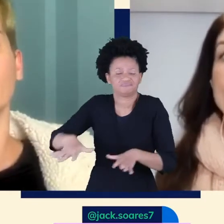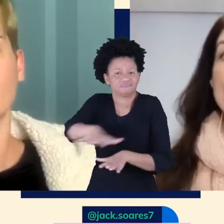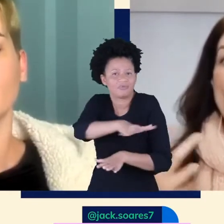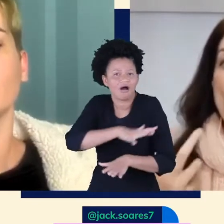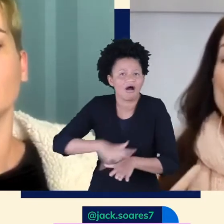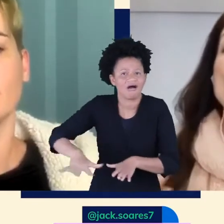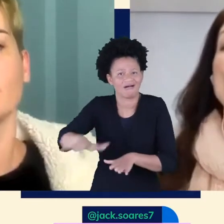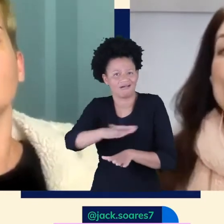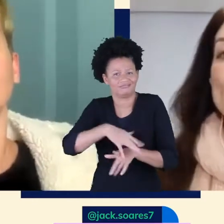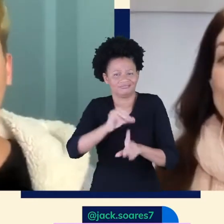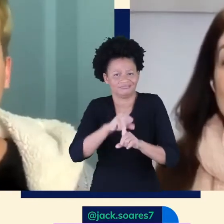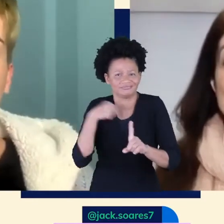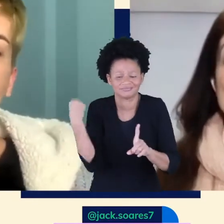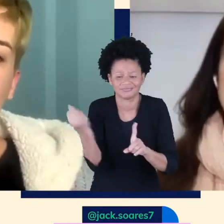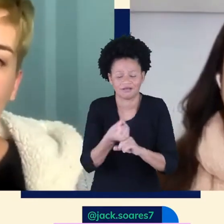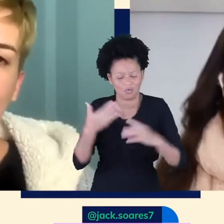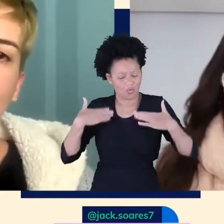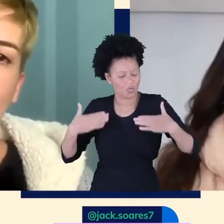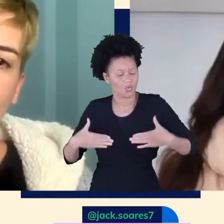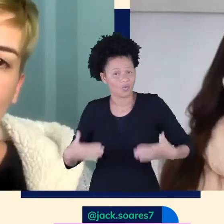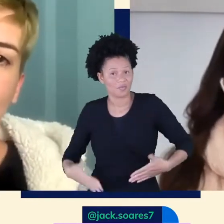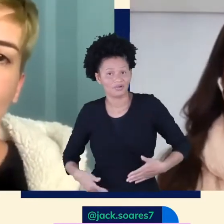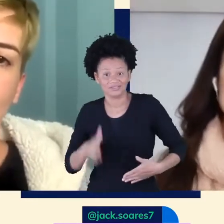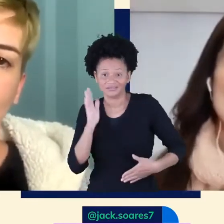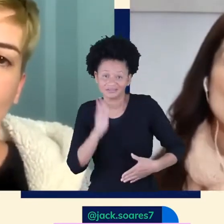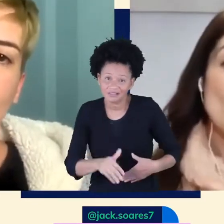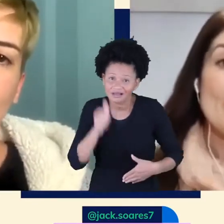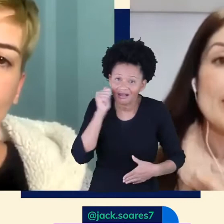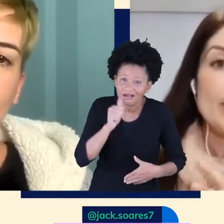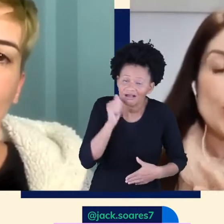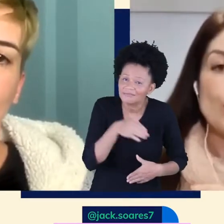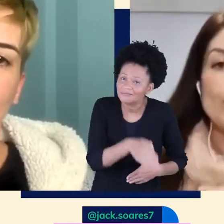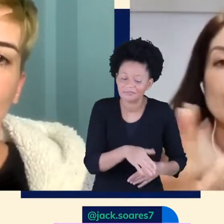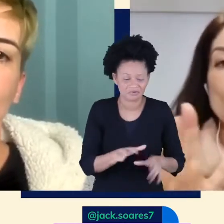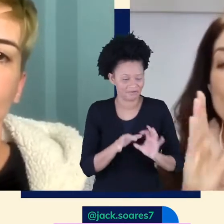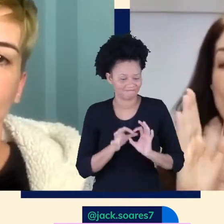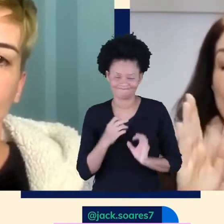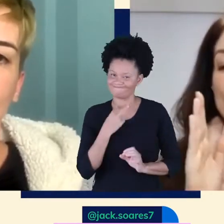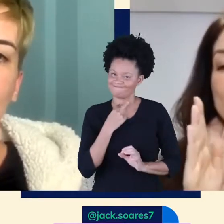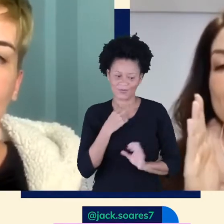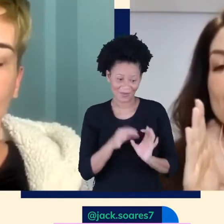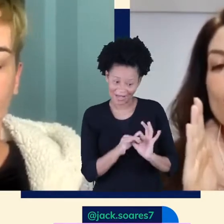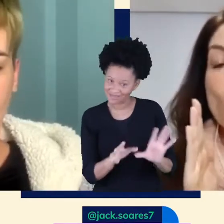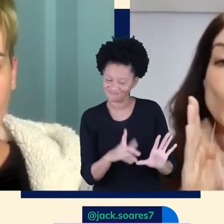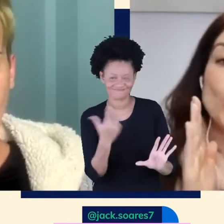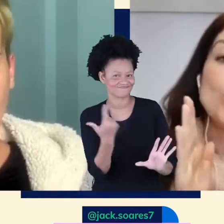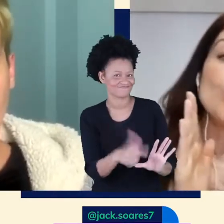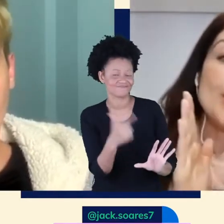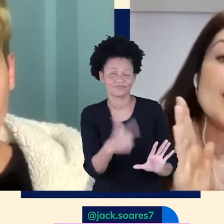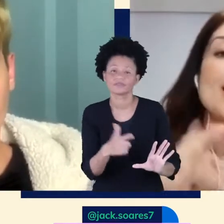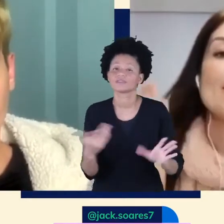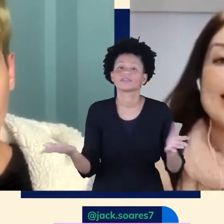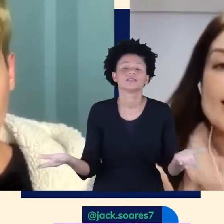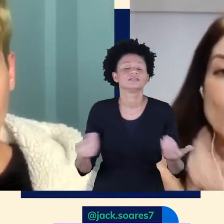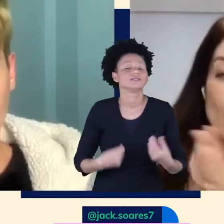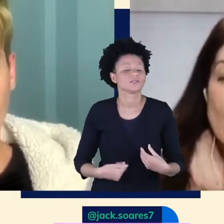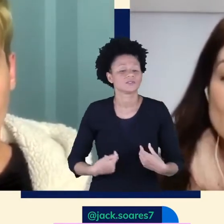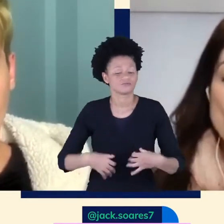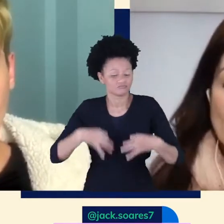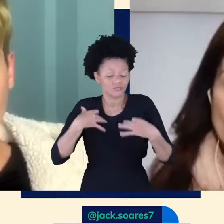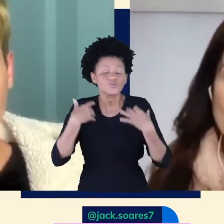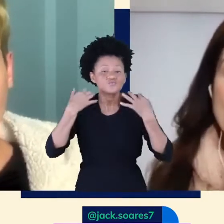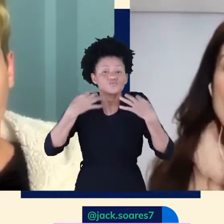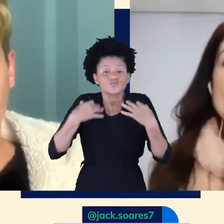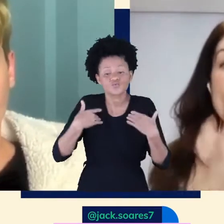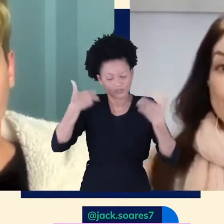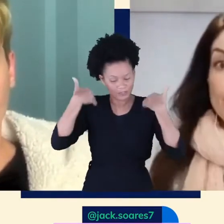né? Com o corpo dele. Já as mulheres isso não é permitido. Então, a nossa conduta, o que seria mais saudável